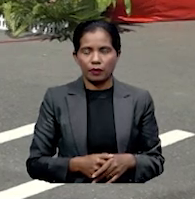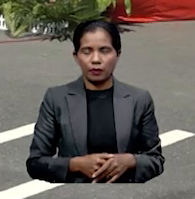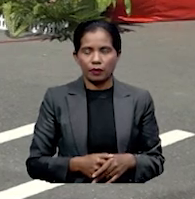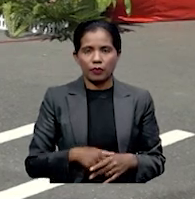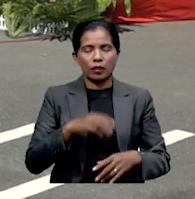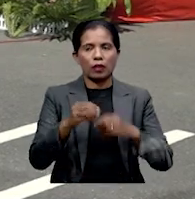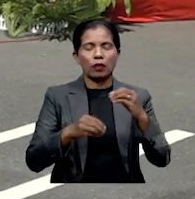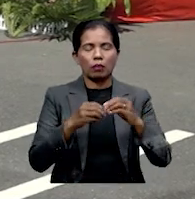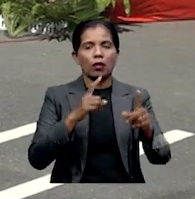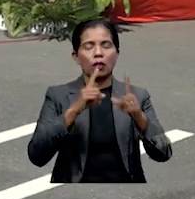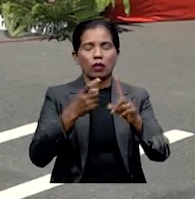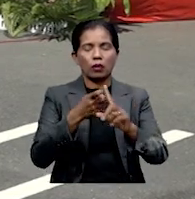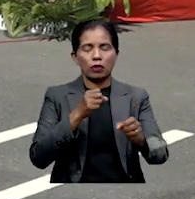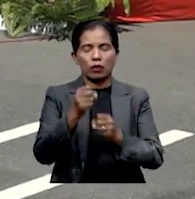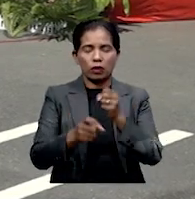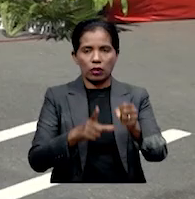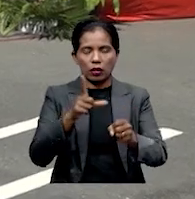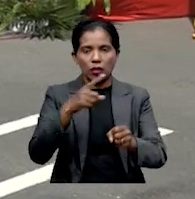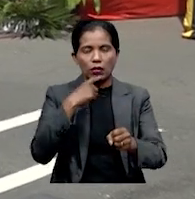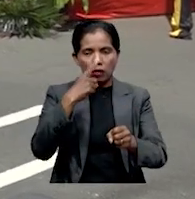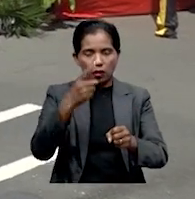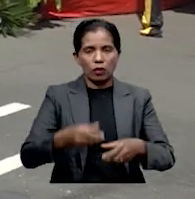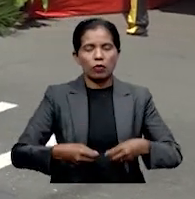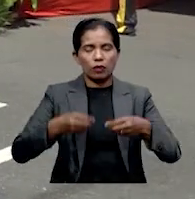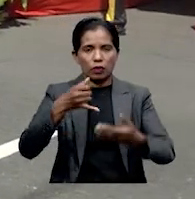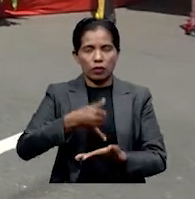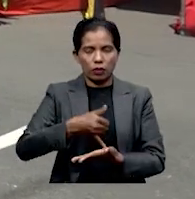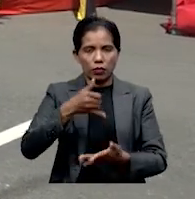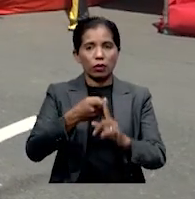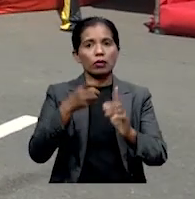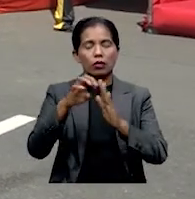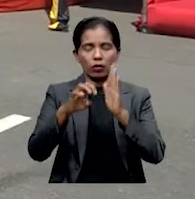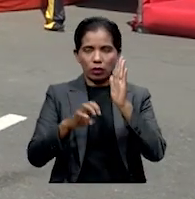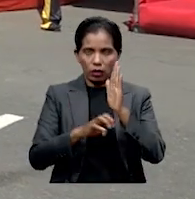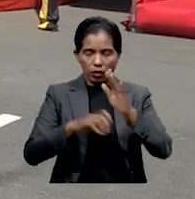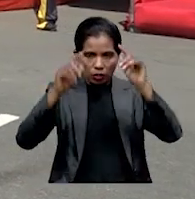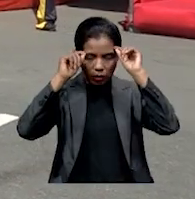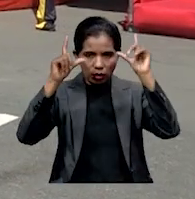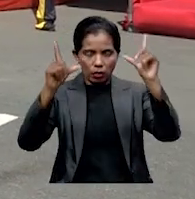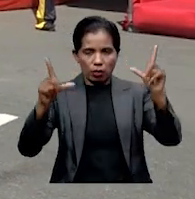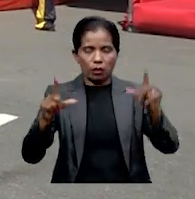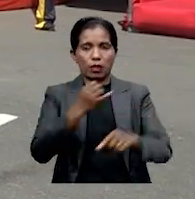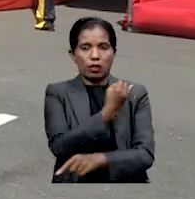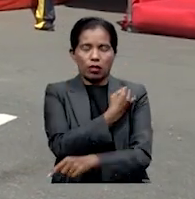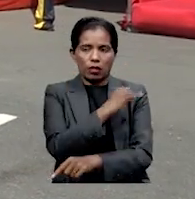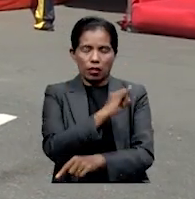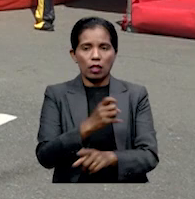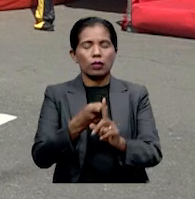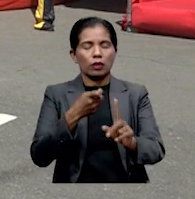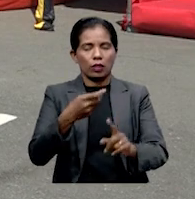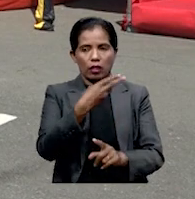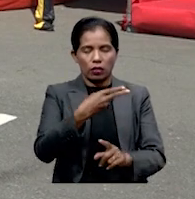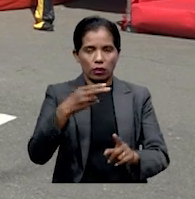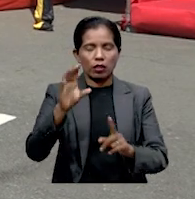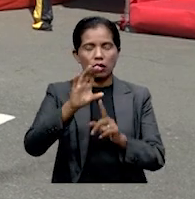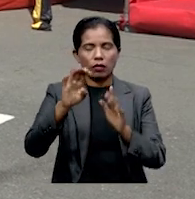Relacionou a crítica russa sociedade também com decoração russa Estado Timor-Leste ba ex-general russa Indonésia chefe